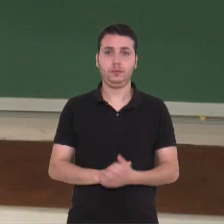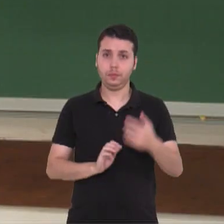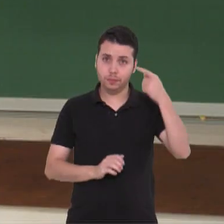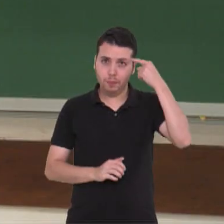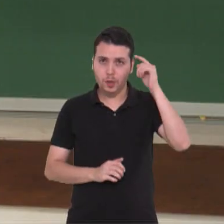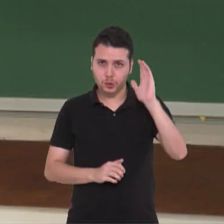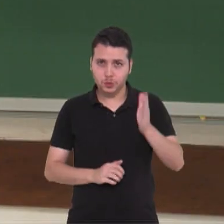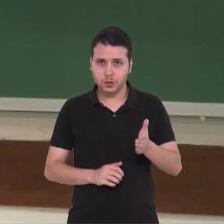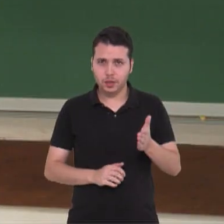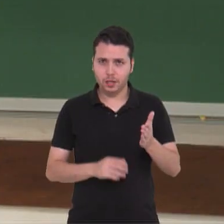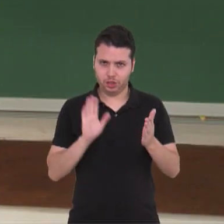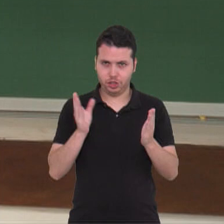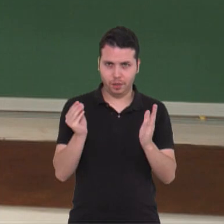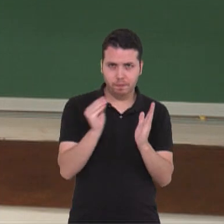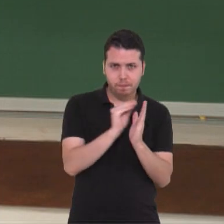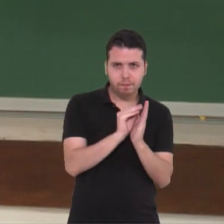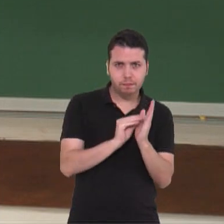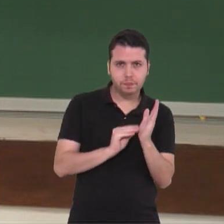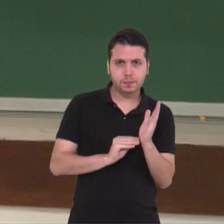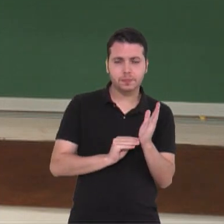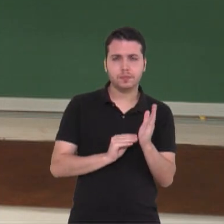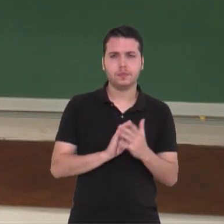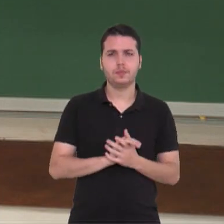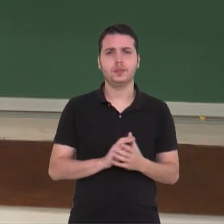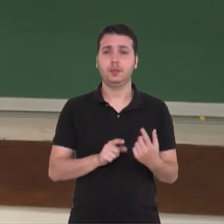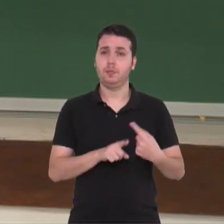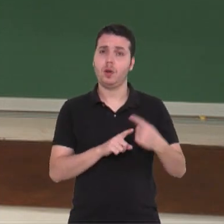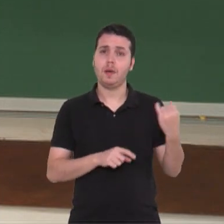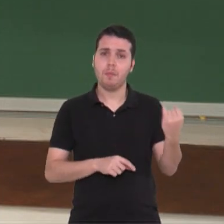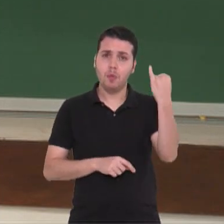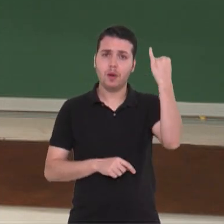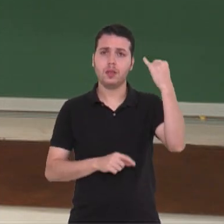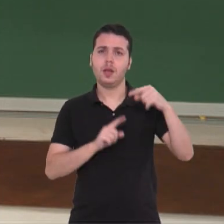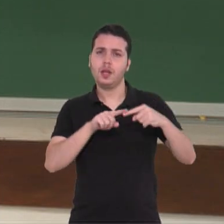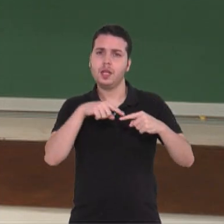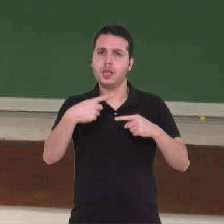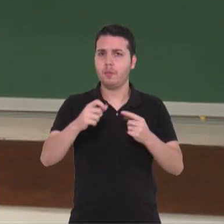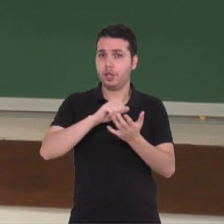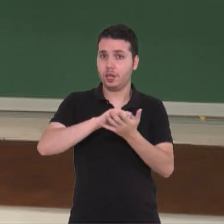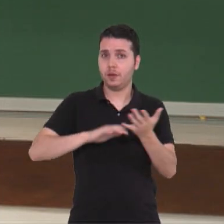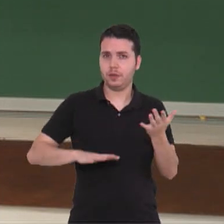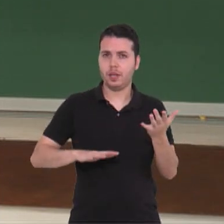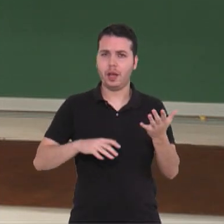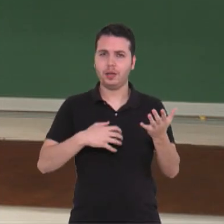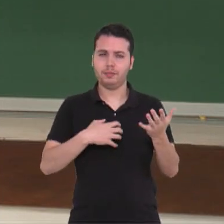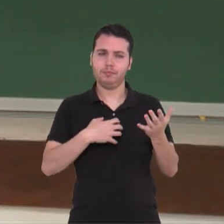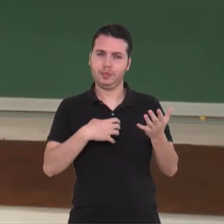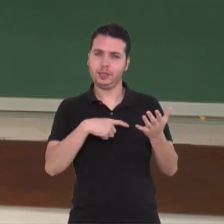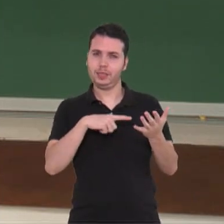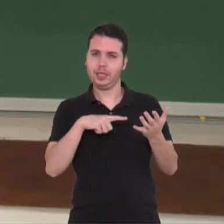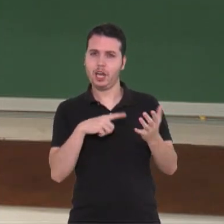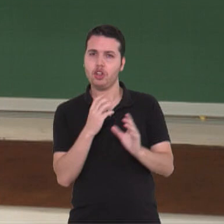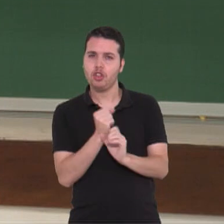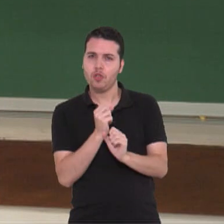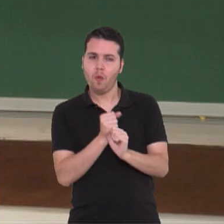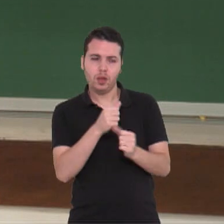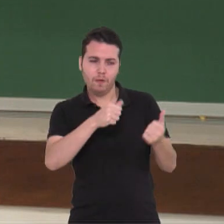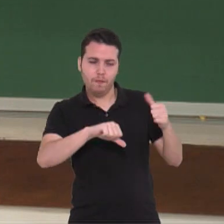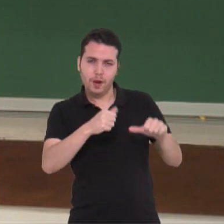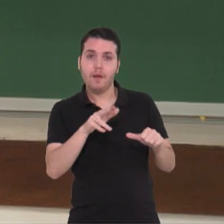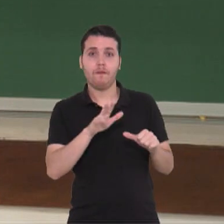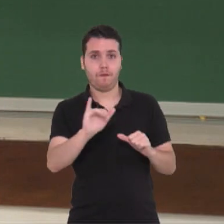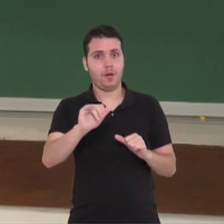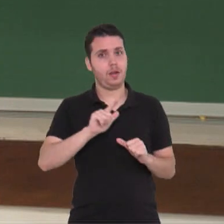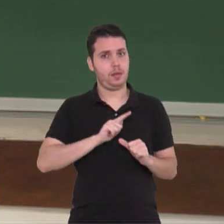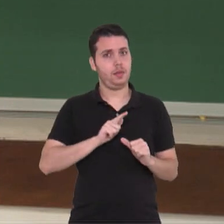pensaram, escreveram no caderno, porque é bem importante que depois na atividade avaliativa, com certeza isso vai aparecer, e para